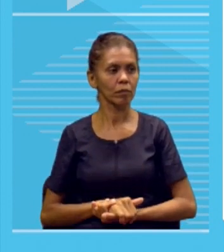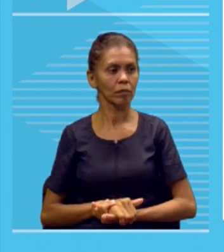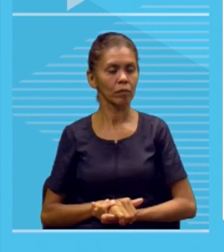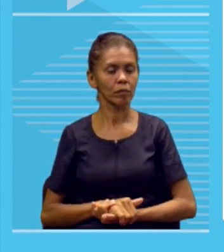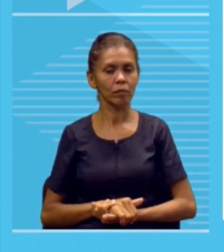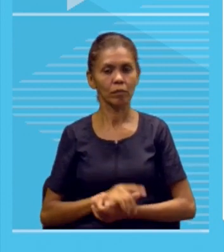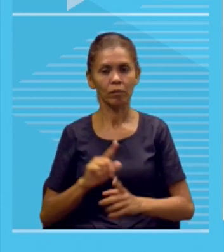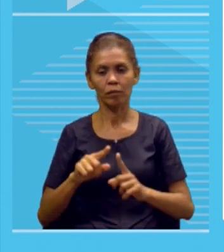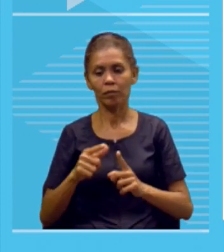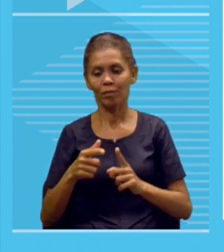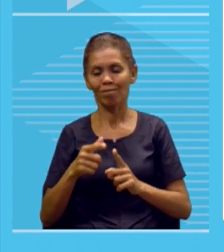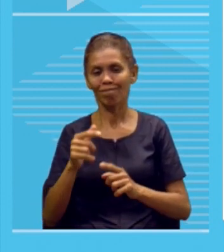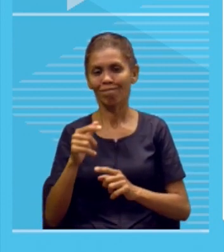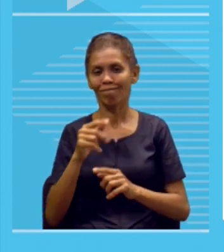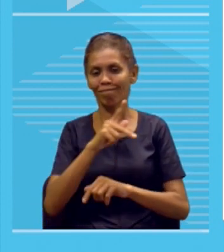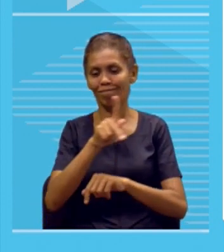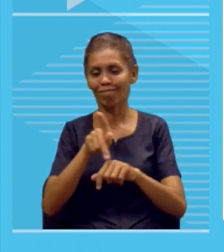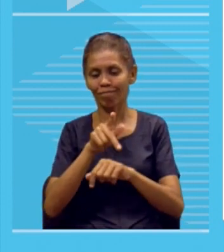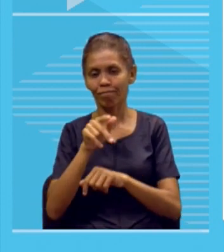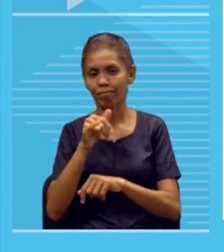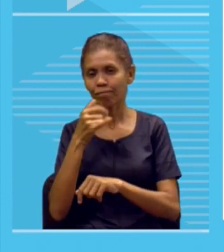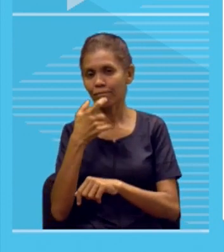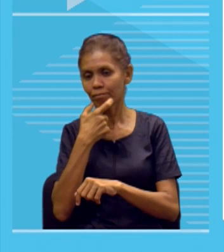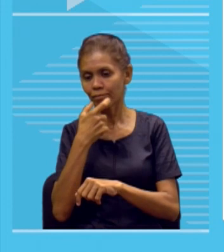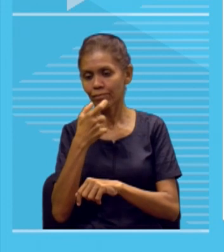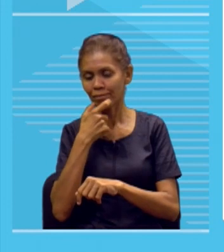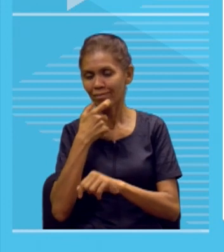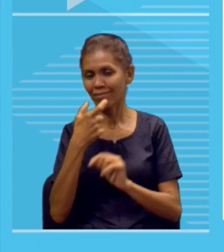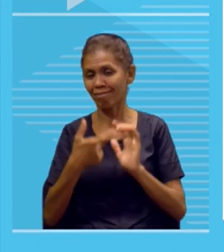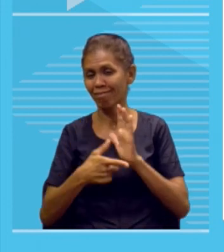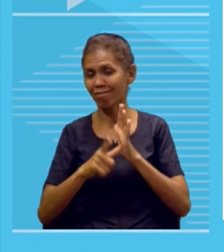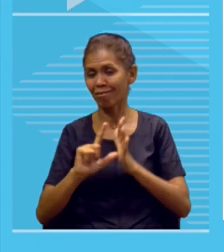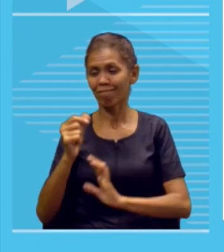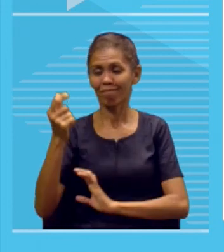Então, sobre essa relação entre